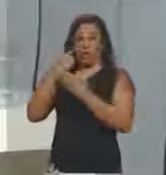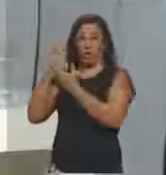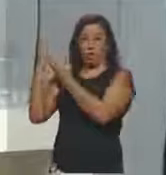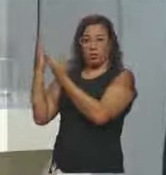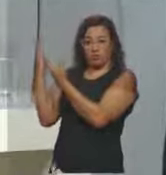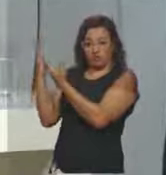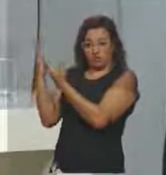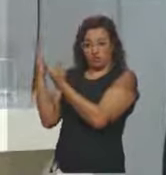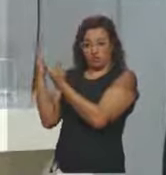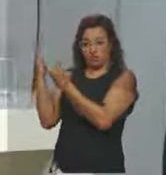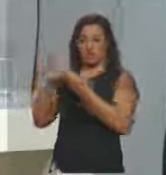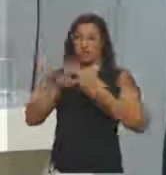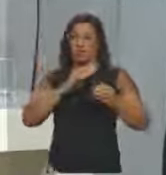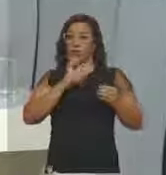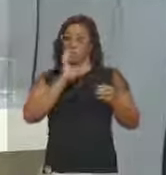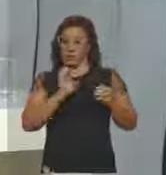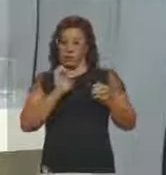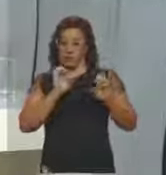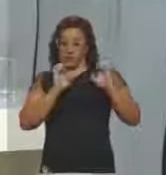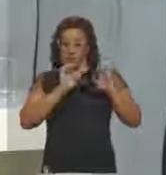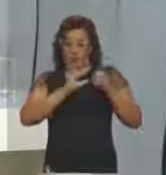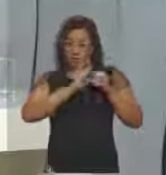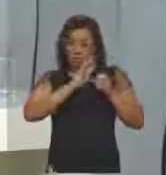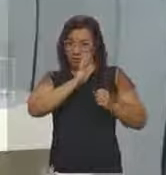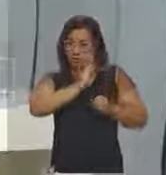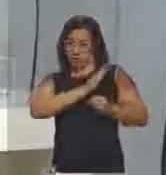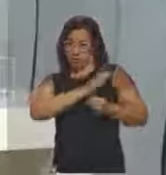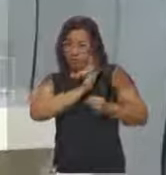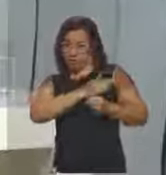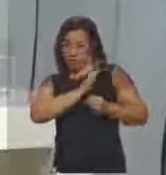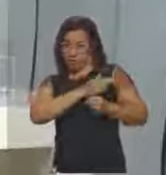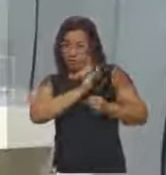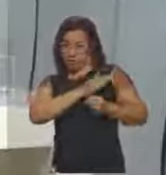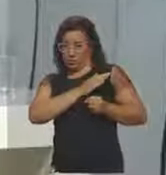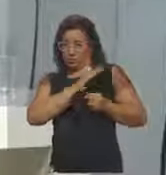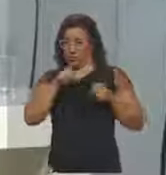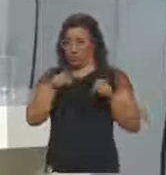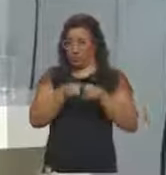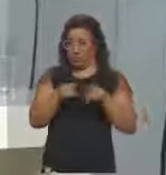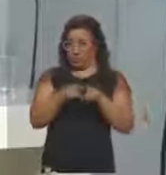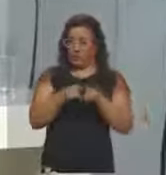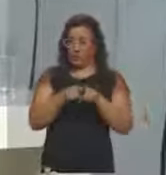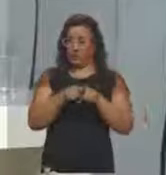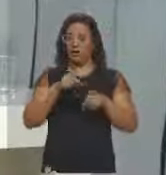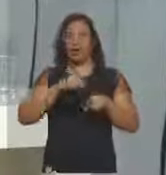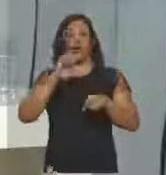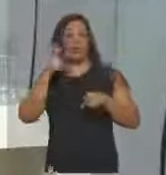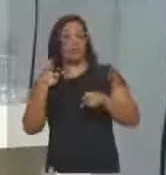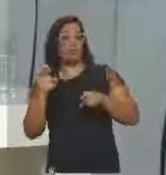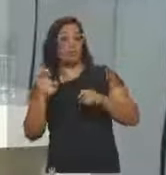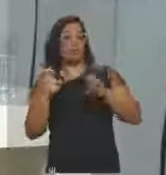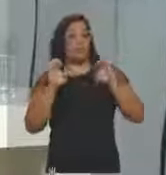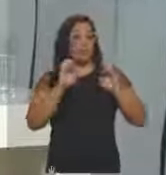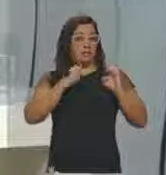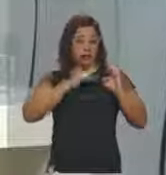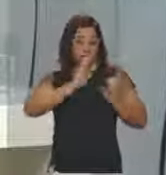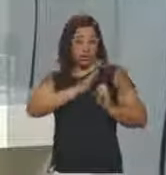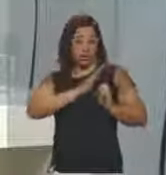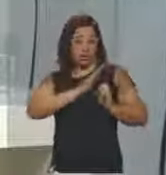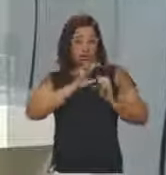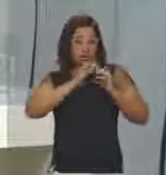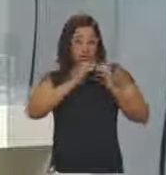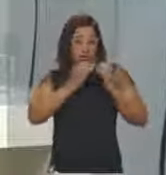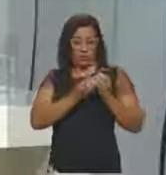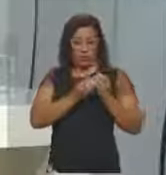esquerda comunica com a aurícula direita comunica com o ventrículo direito, a aurícula esquerda comunica com o ventrículo